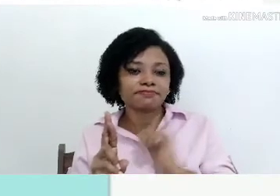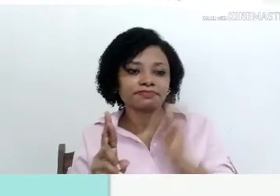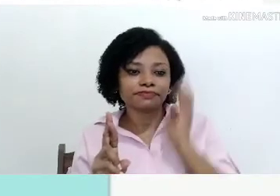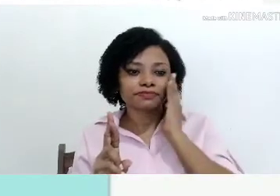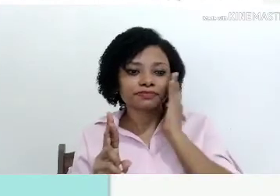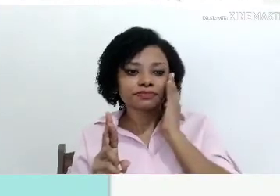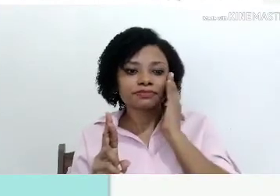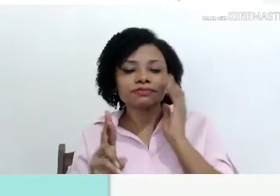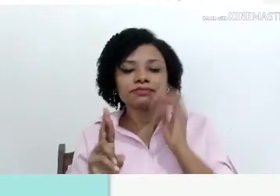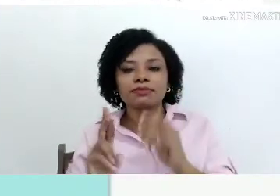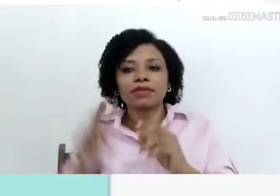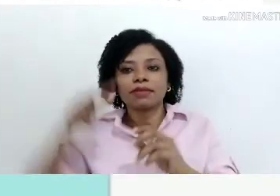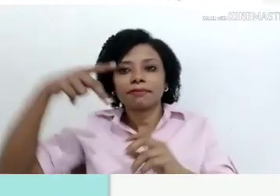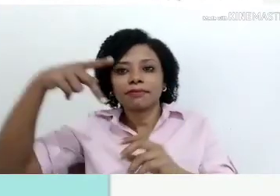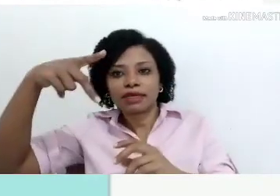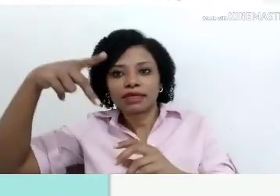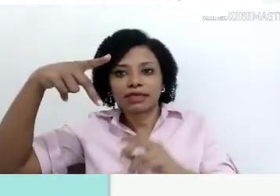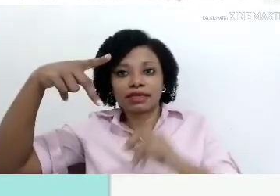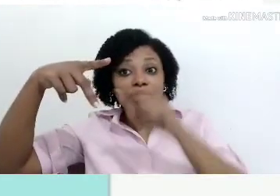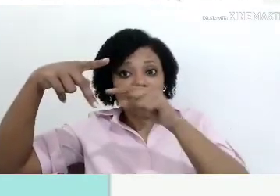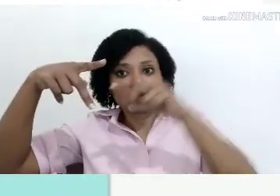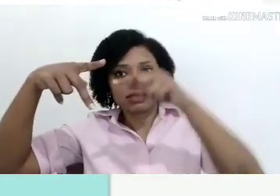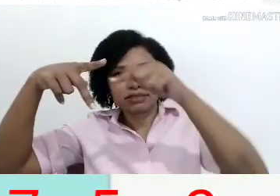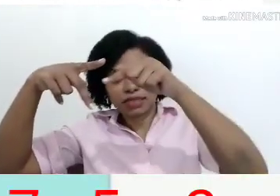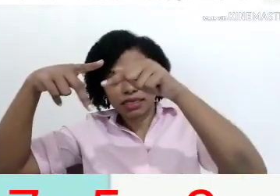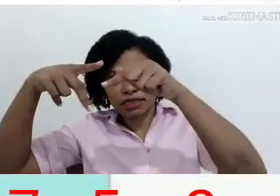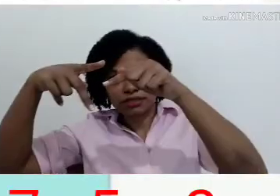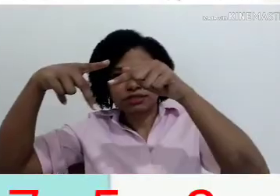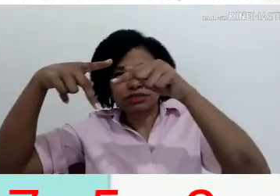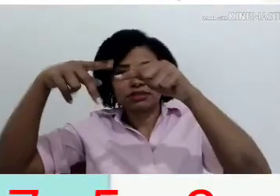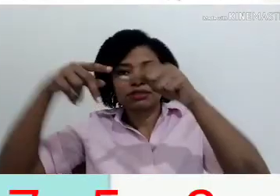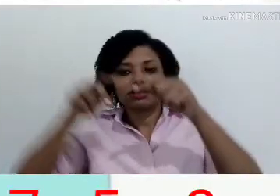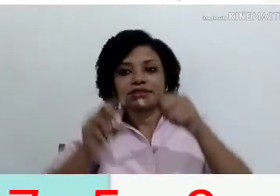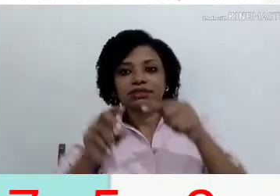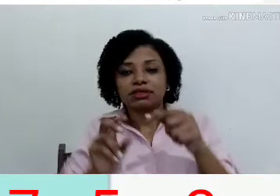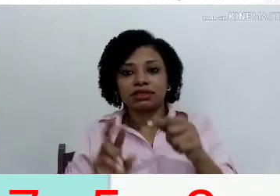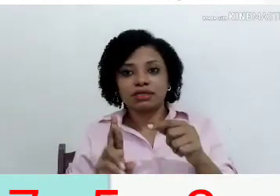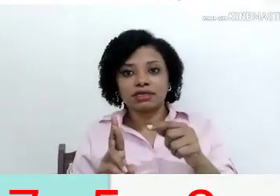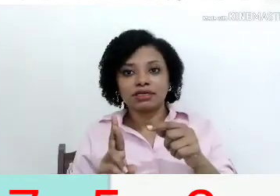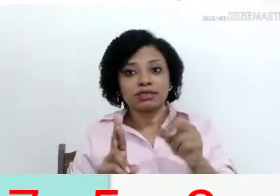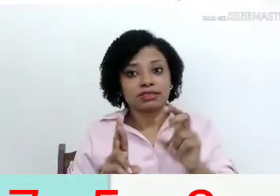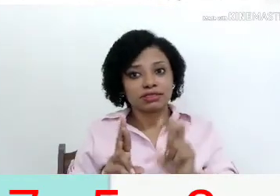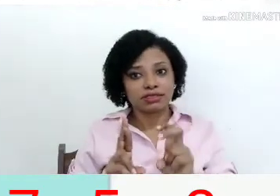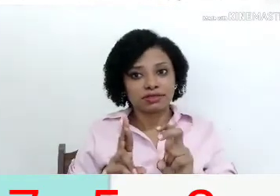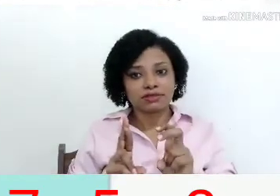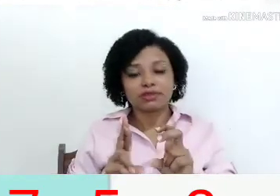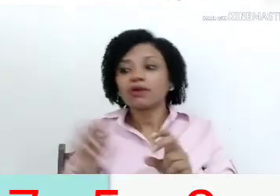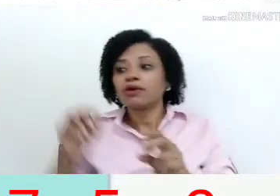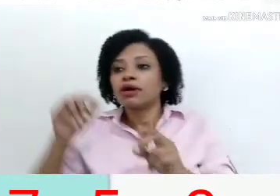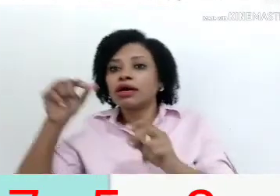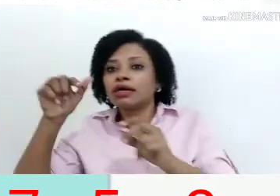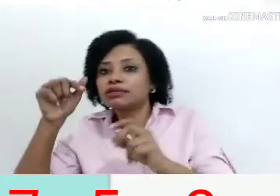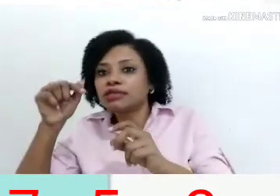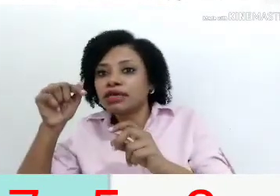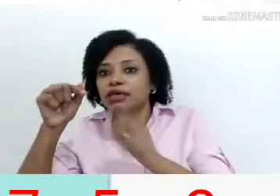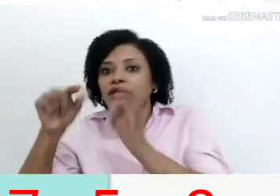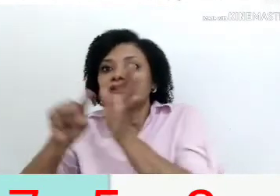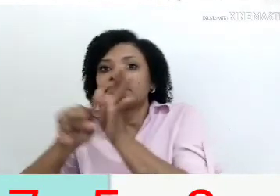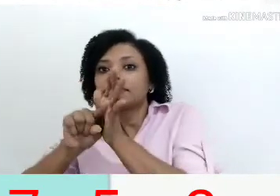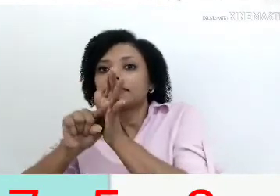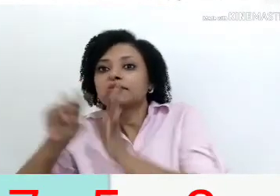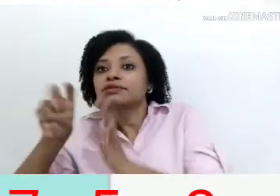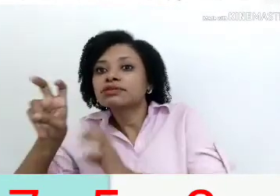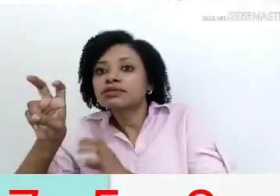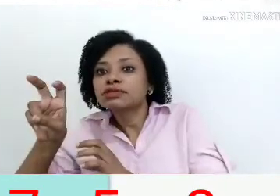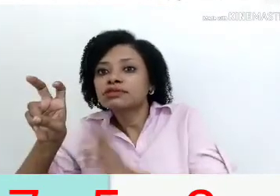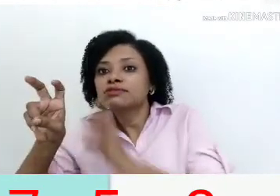embaixo. Então, 7 menos 5, 2. 2 é positivo, tá? Então, ΔH maior do que